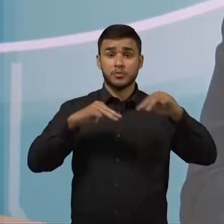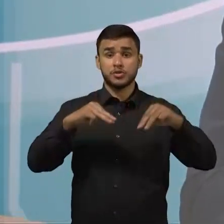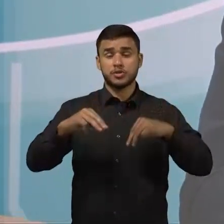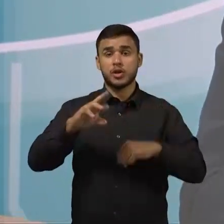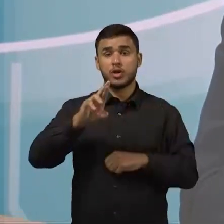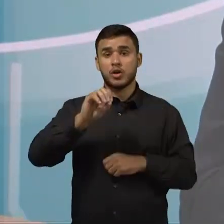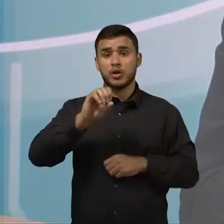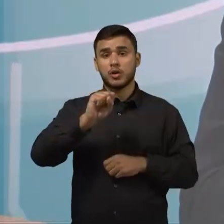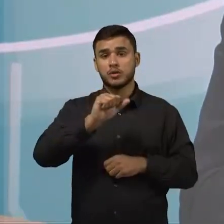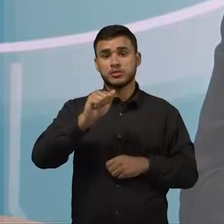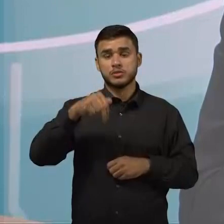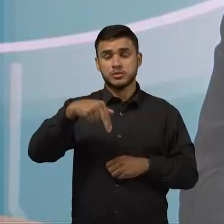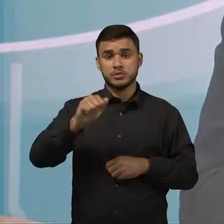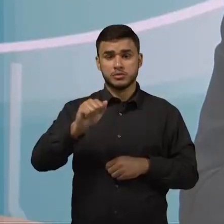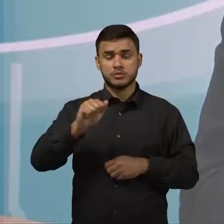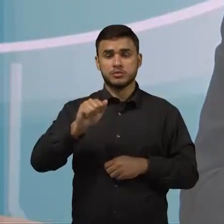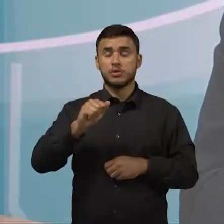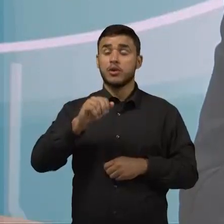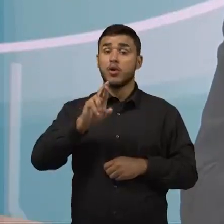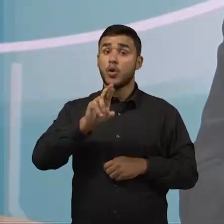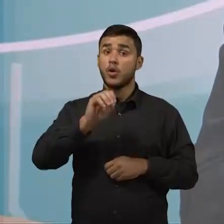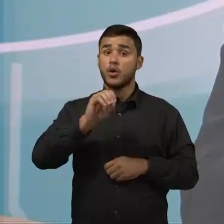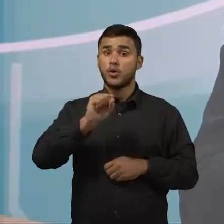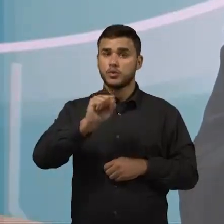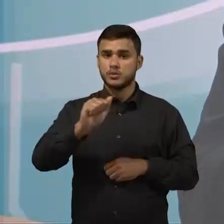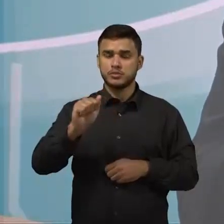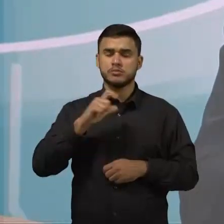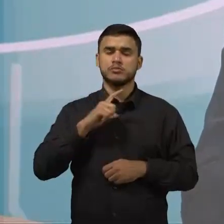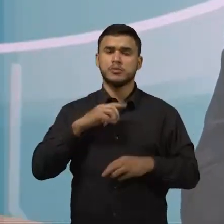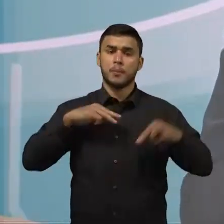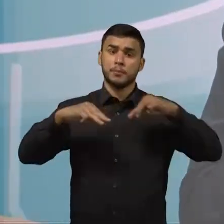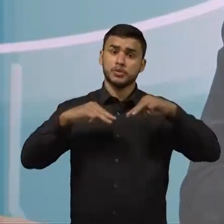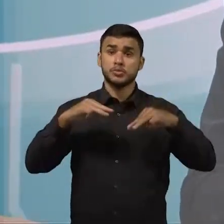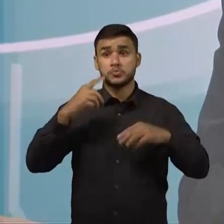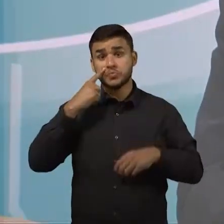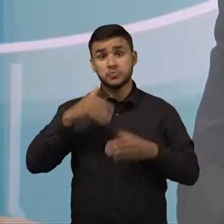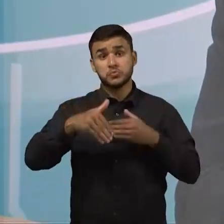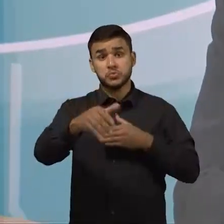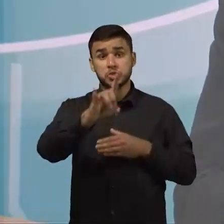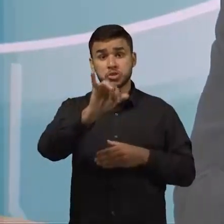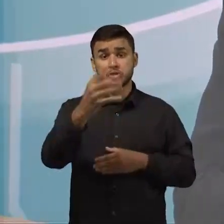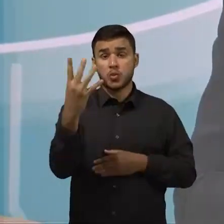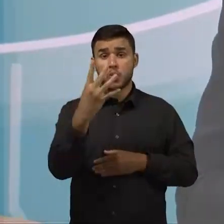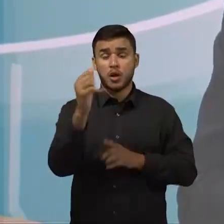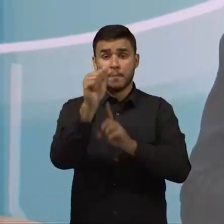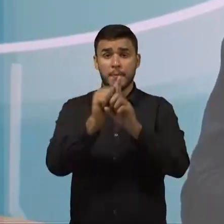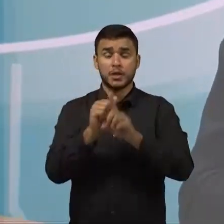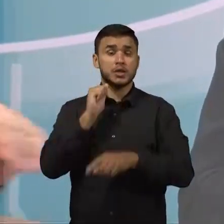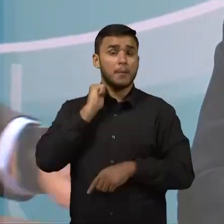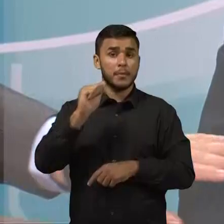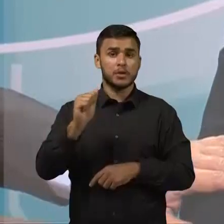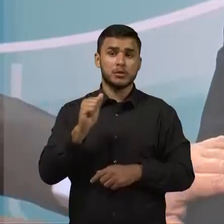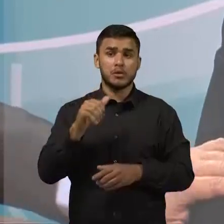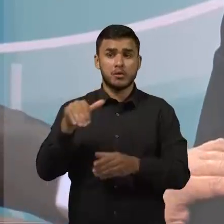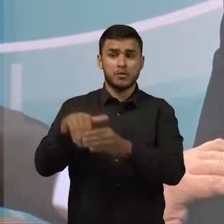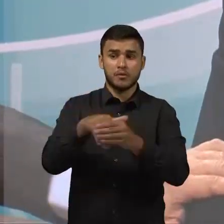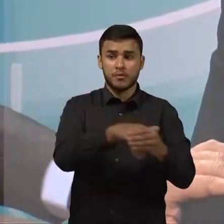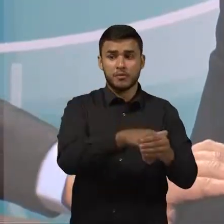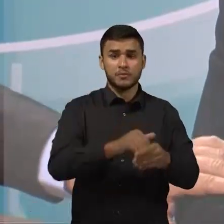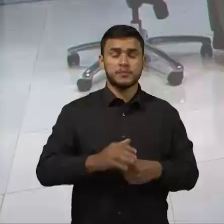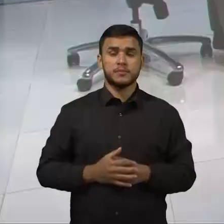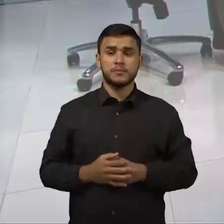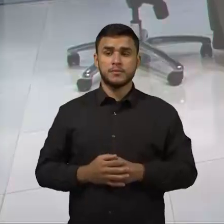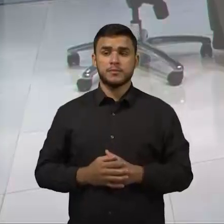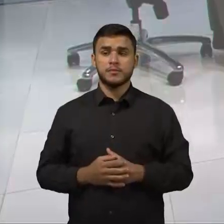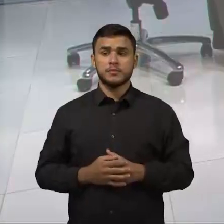ninguém sabe como vai votar no dia 4 de abril. Vão depender algumas questões, ou seja, se ela... Professor, não fale isso,